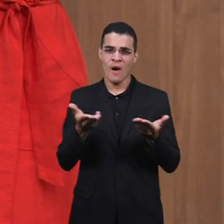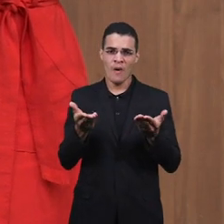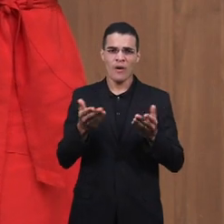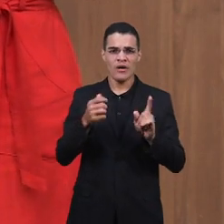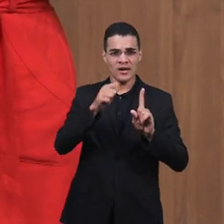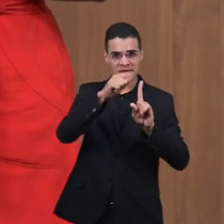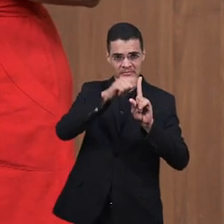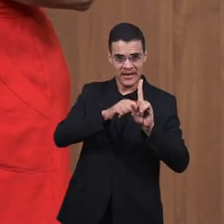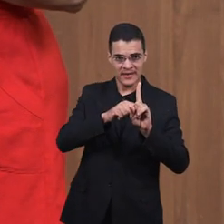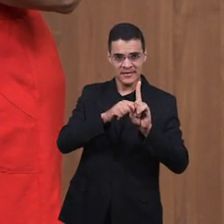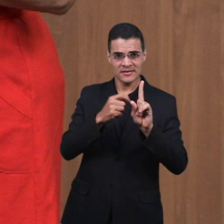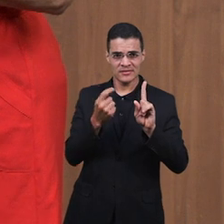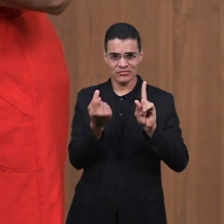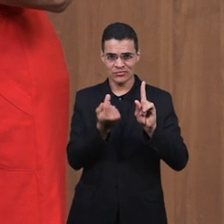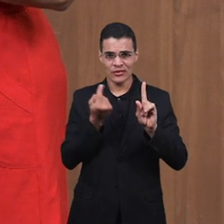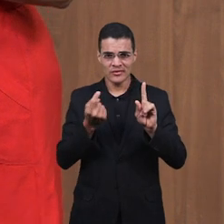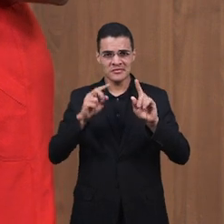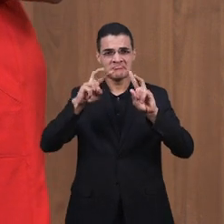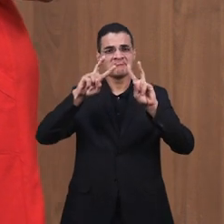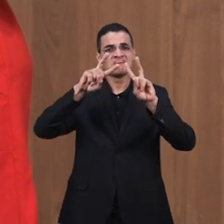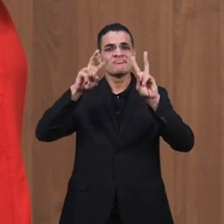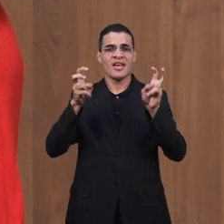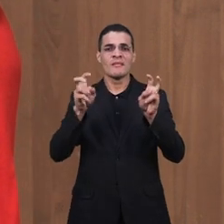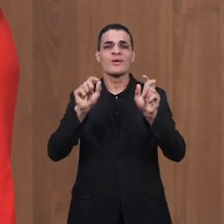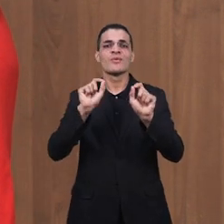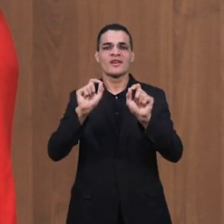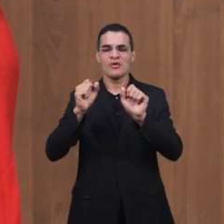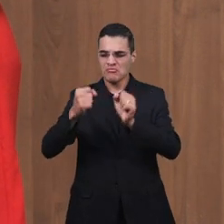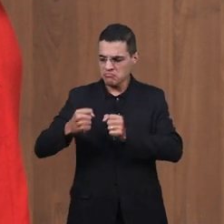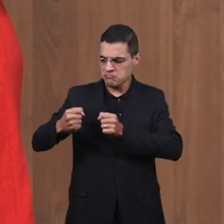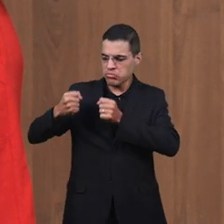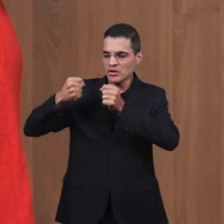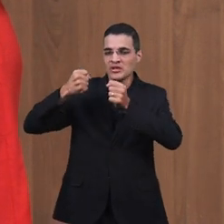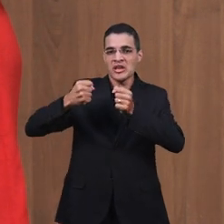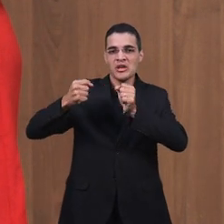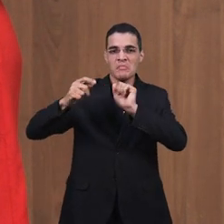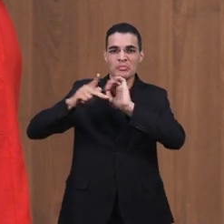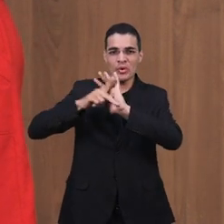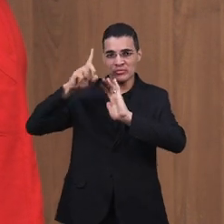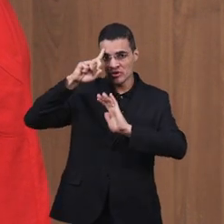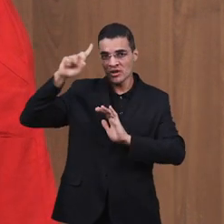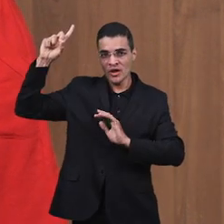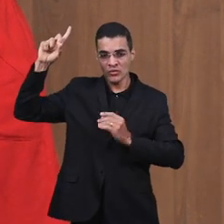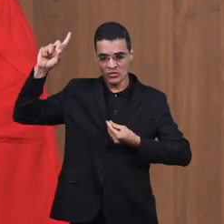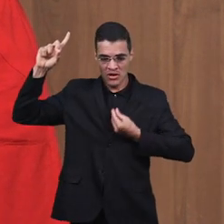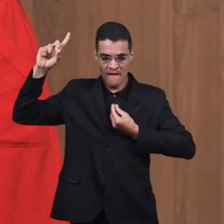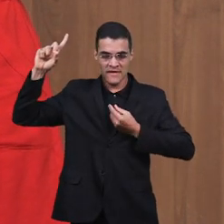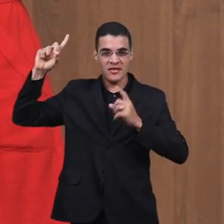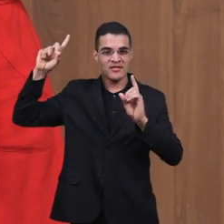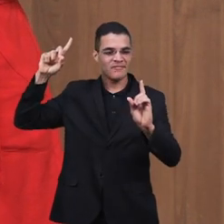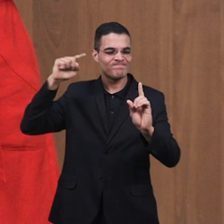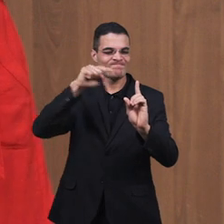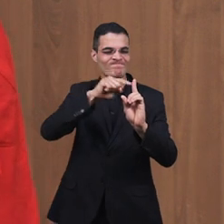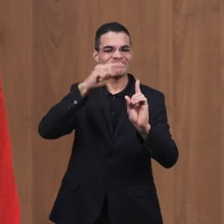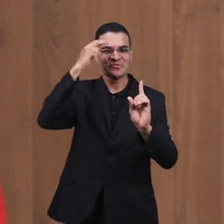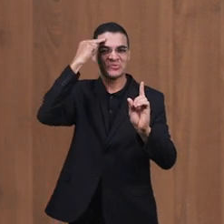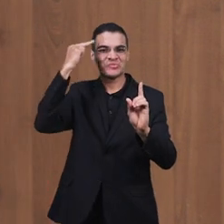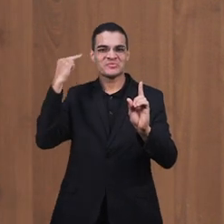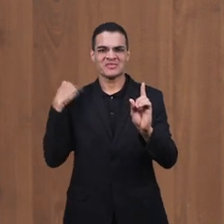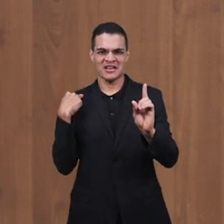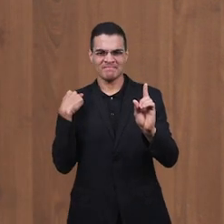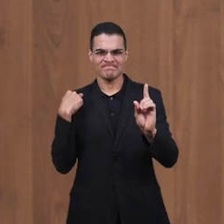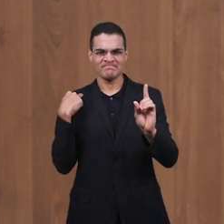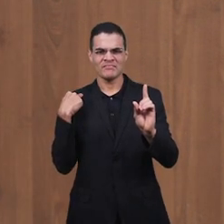Este mês estamos falando sobre o tema O Poder de Deus na Vida de José e